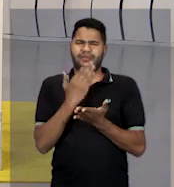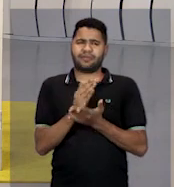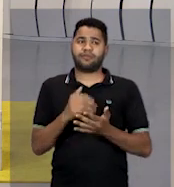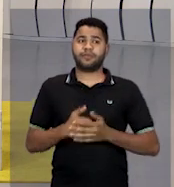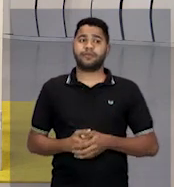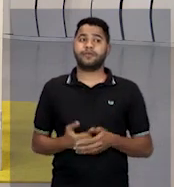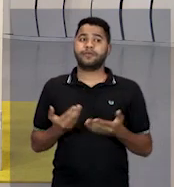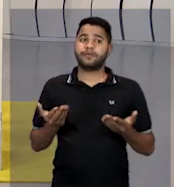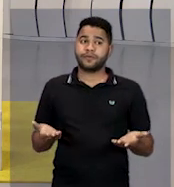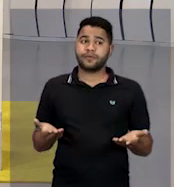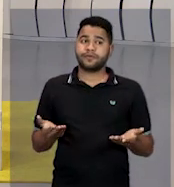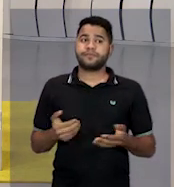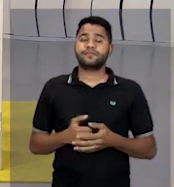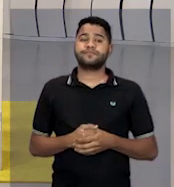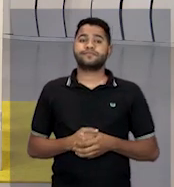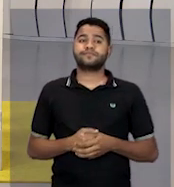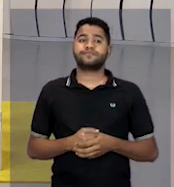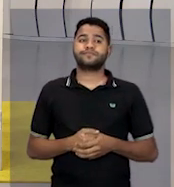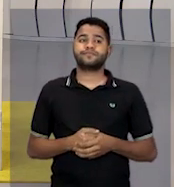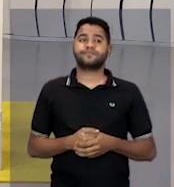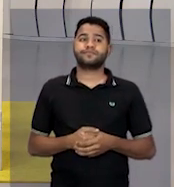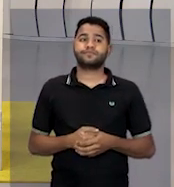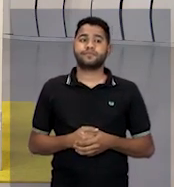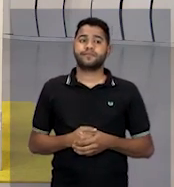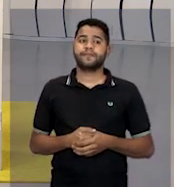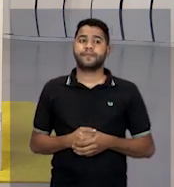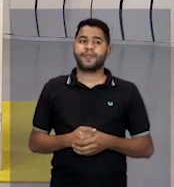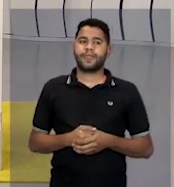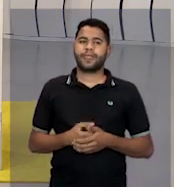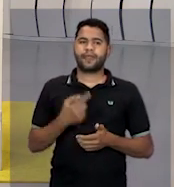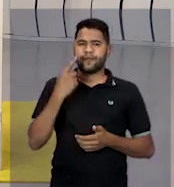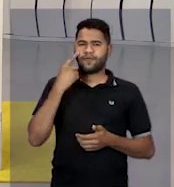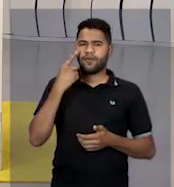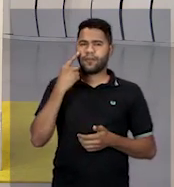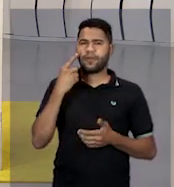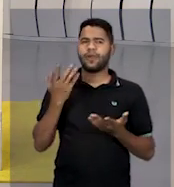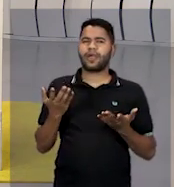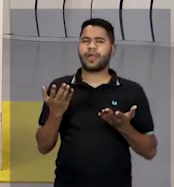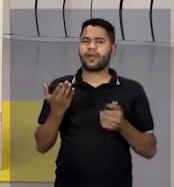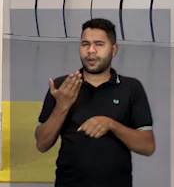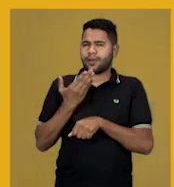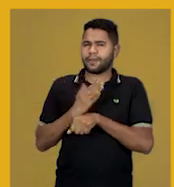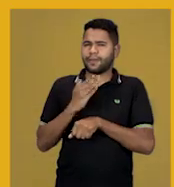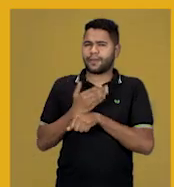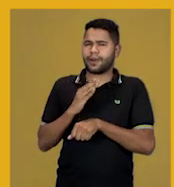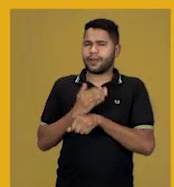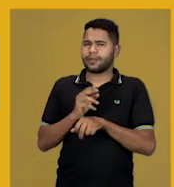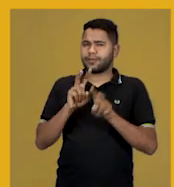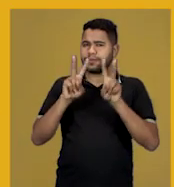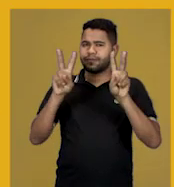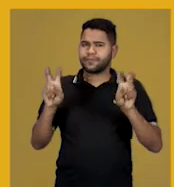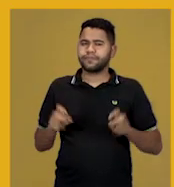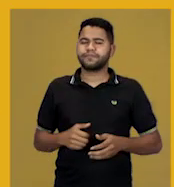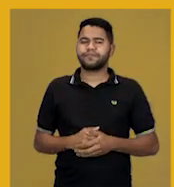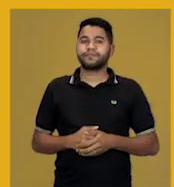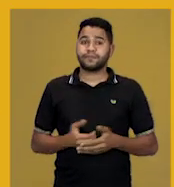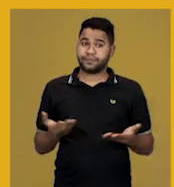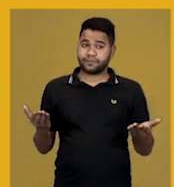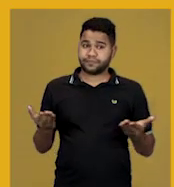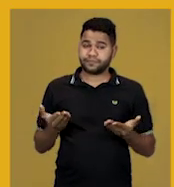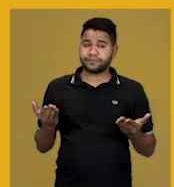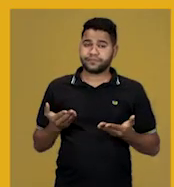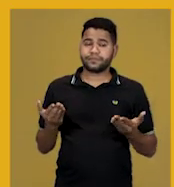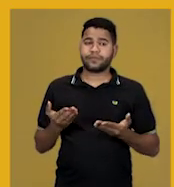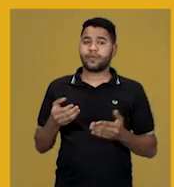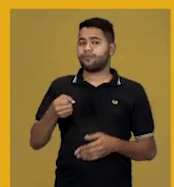Bom, então, gente, vamos colocar em prática esse assunto? Então, agora eu